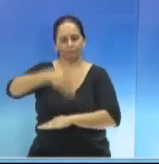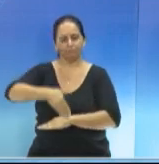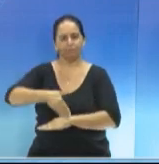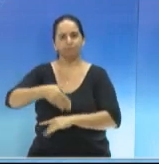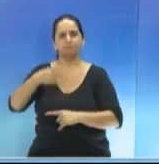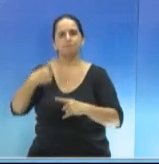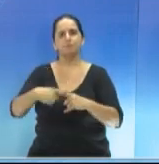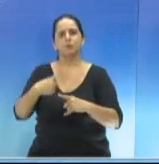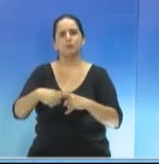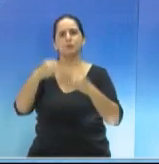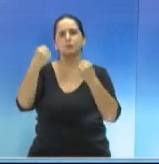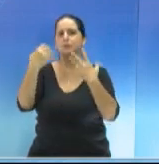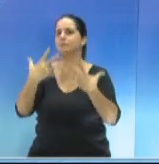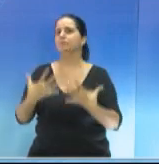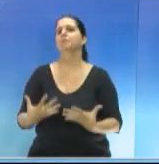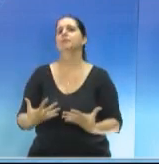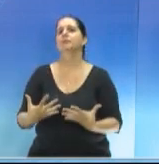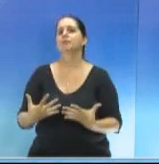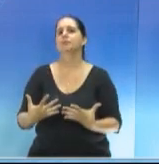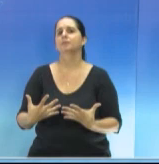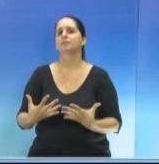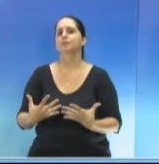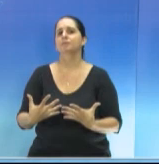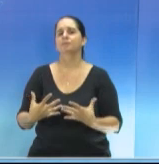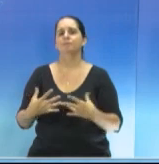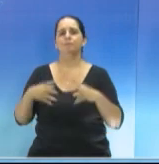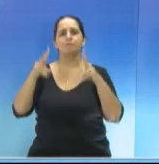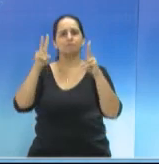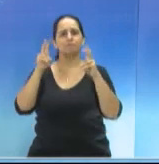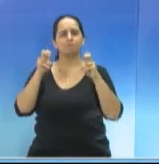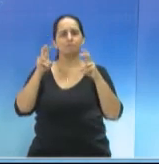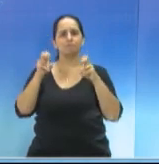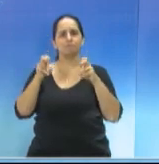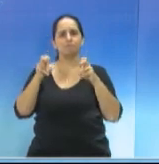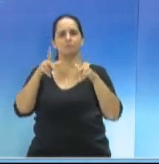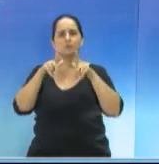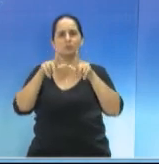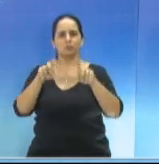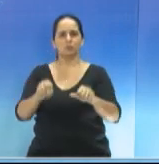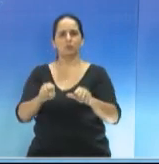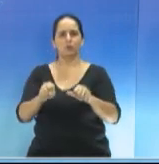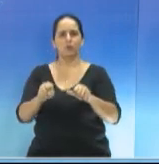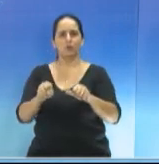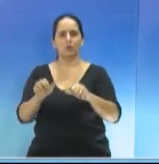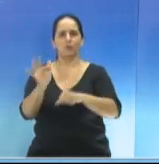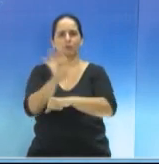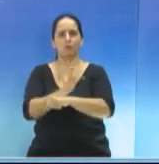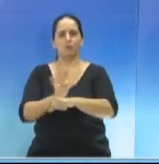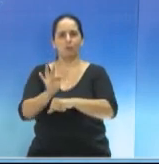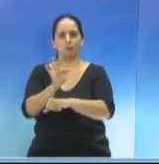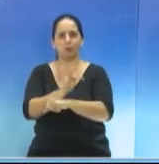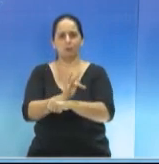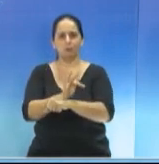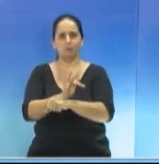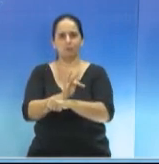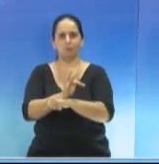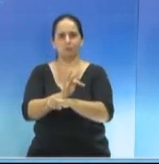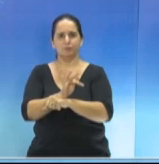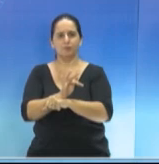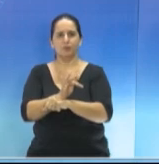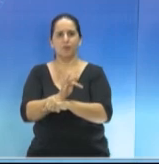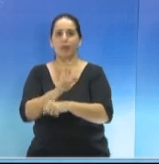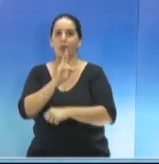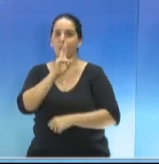é justificado esse tipo, então, de linguagem, de norma padrão? A mais coerente aí,